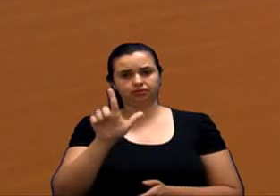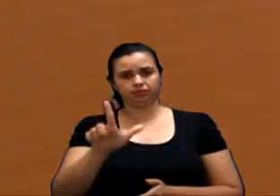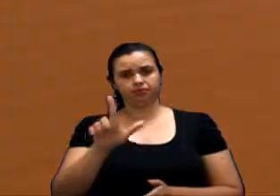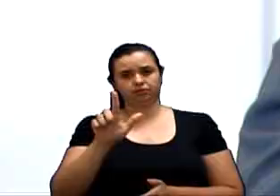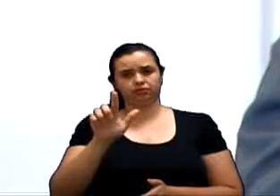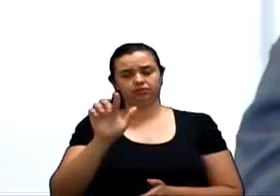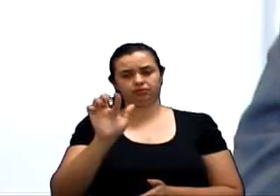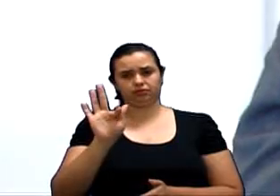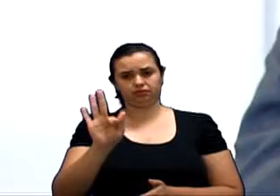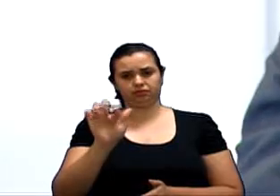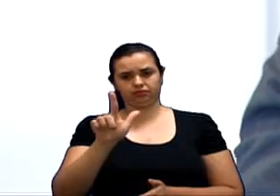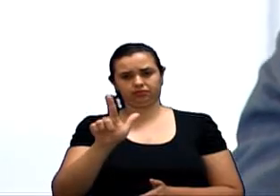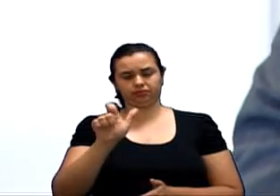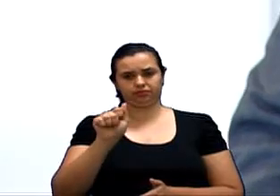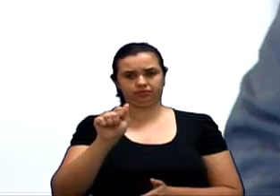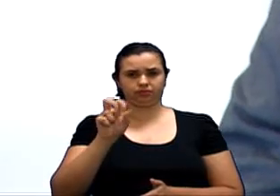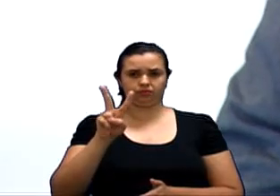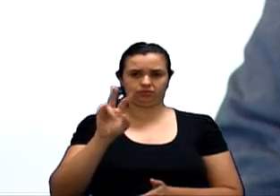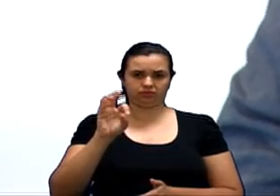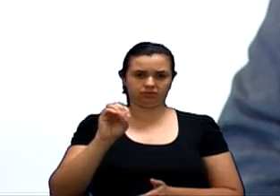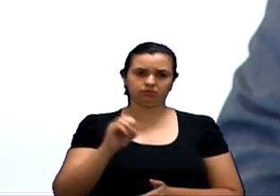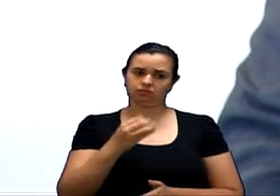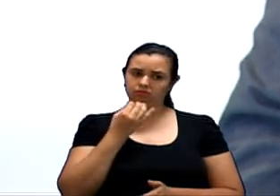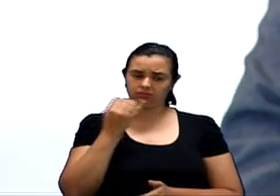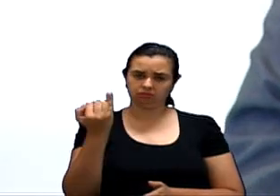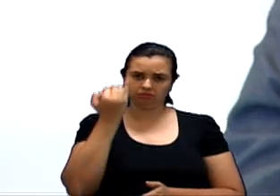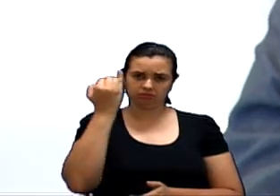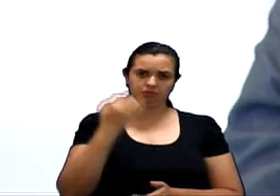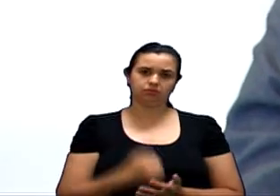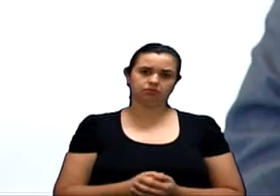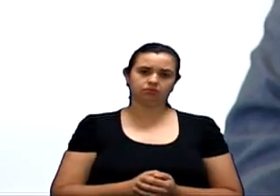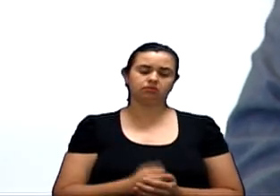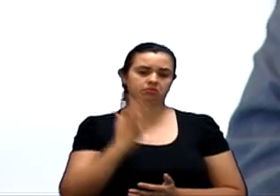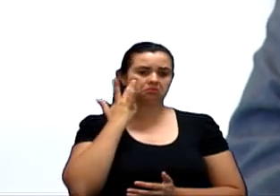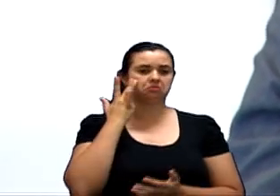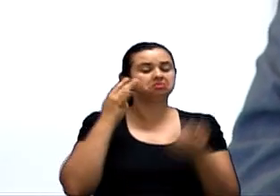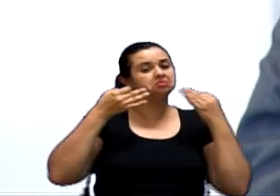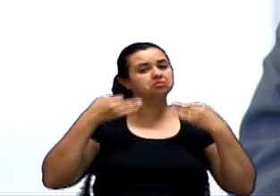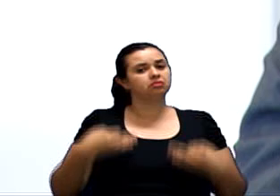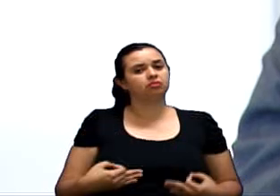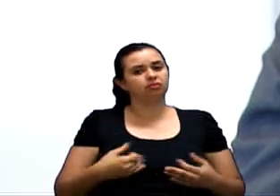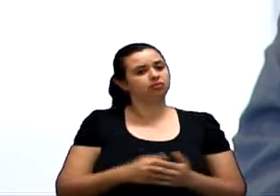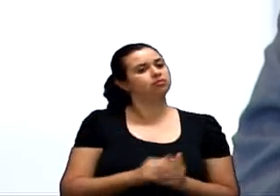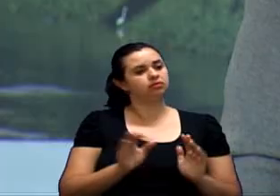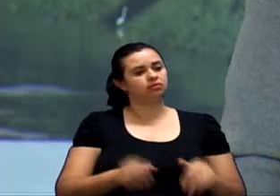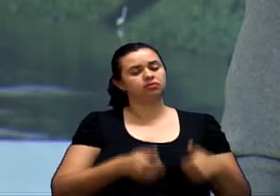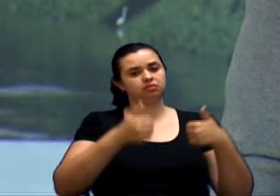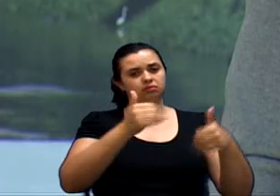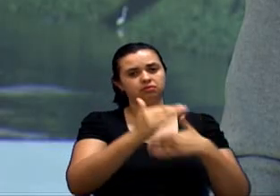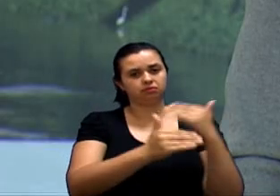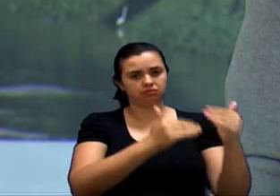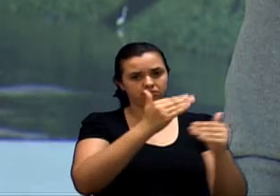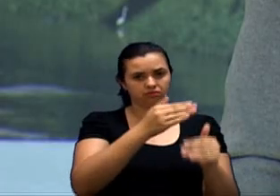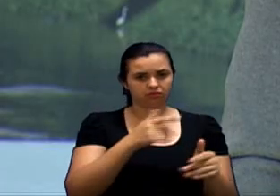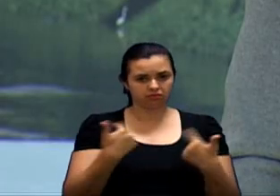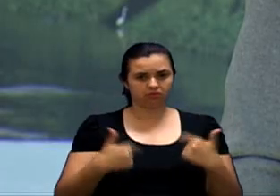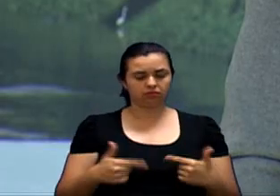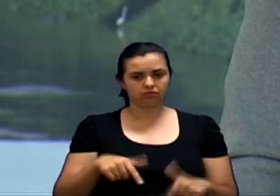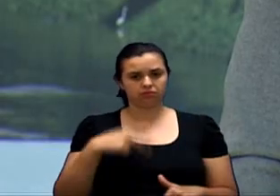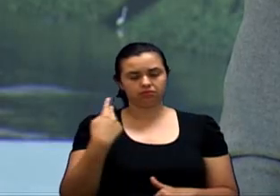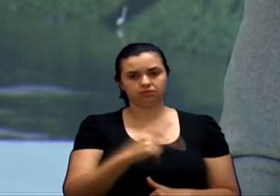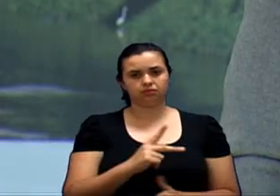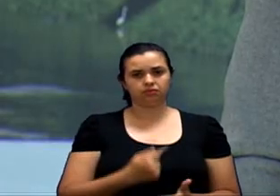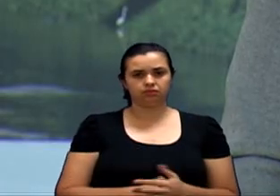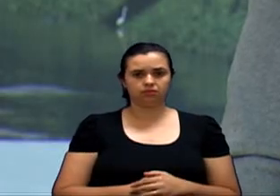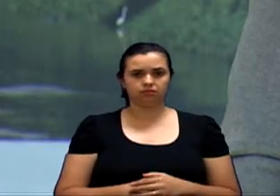todo o andamento ali, sem dúvida nenhuma. Acho justo essa reivindicação de melhorar o aporte lá para eles, como você falou, né? A outra,